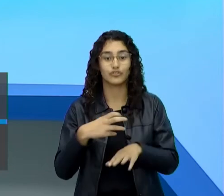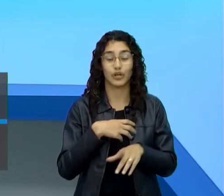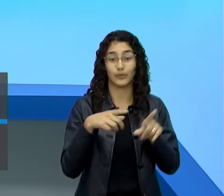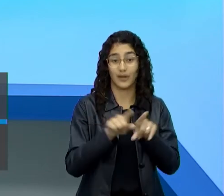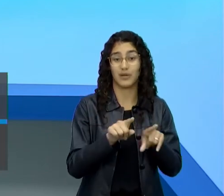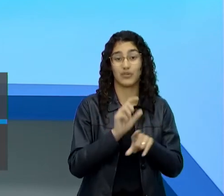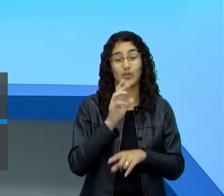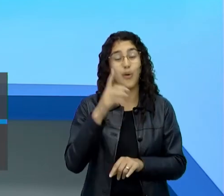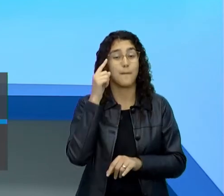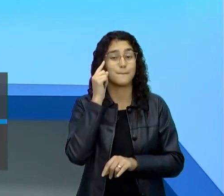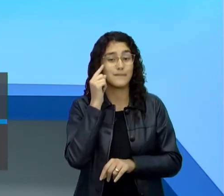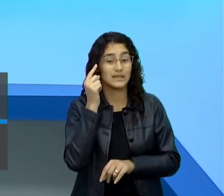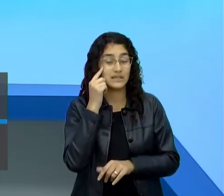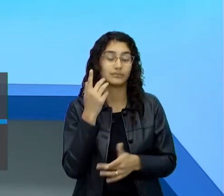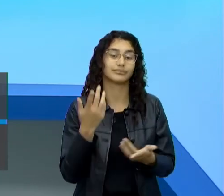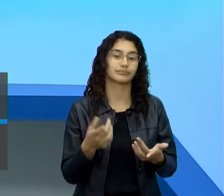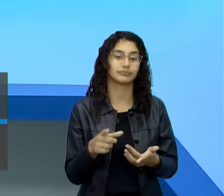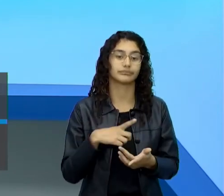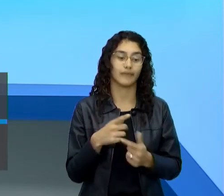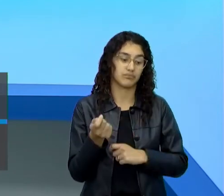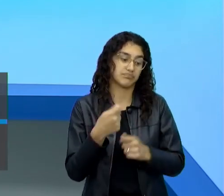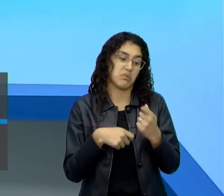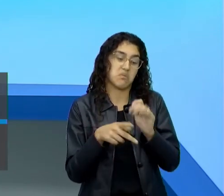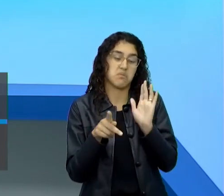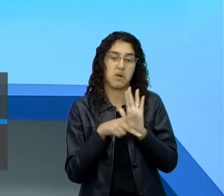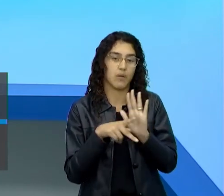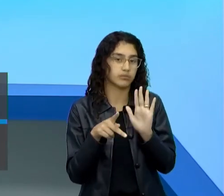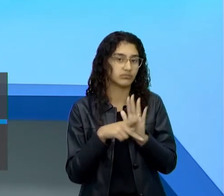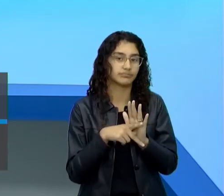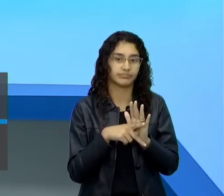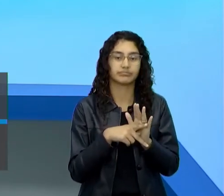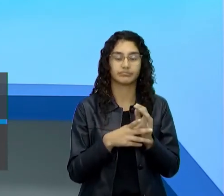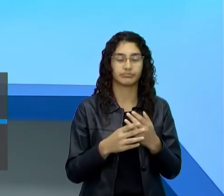irresponsável, só pensando. E aí interesses outros, né? Que isso. A gente pode falar